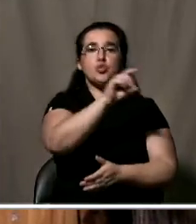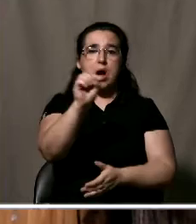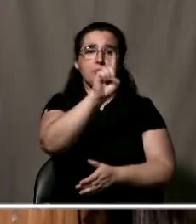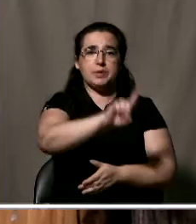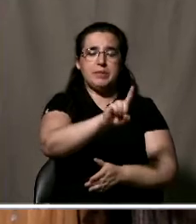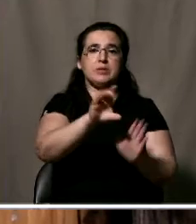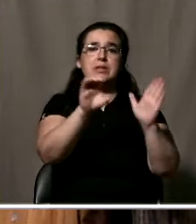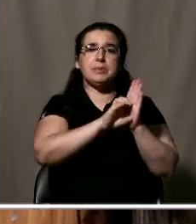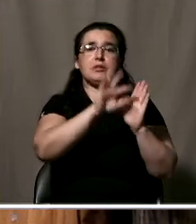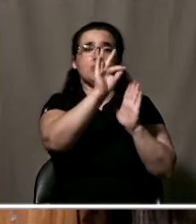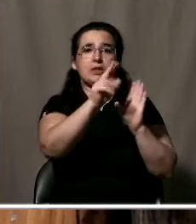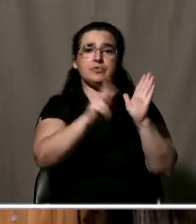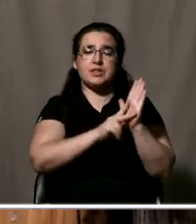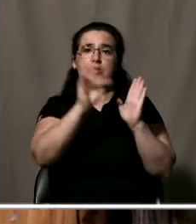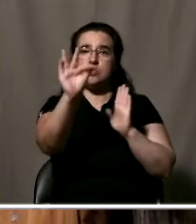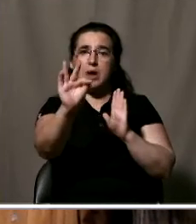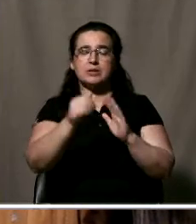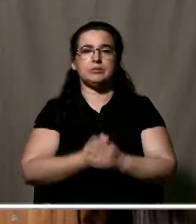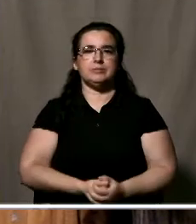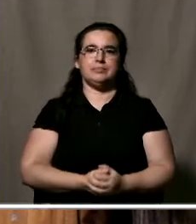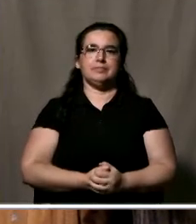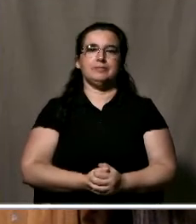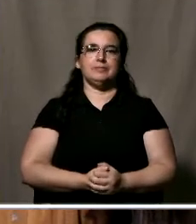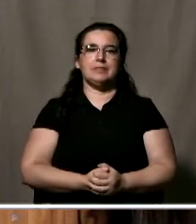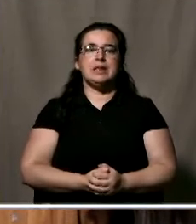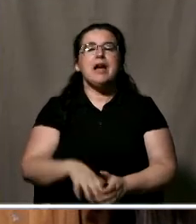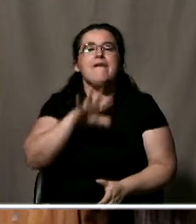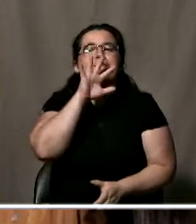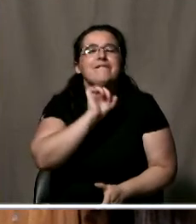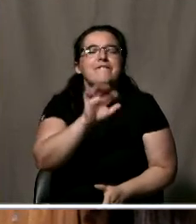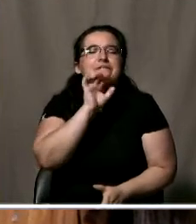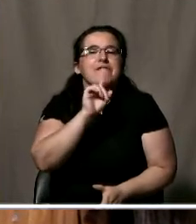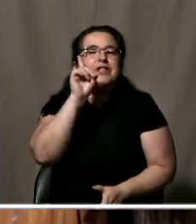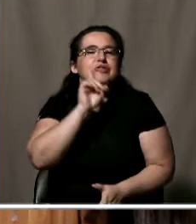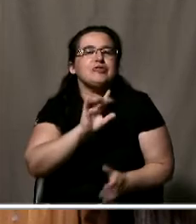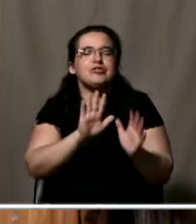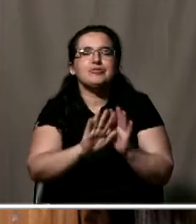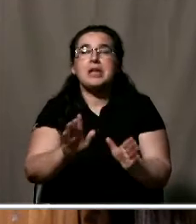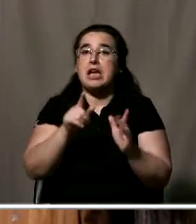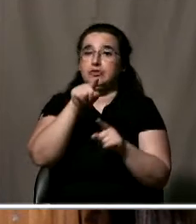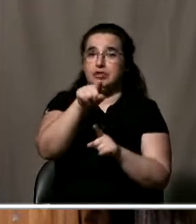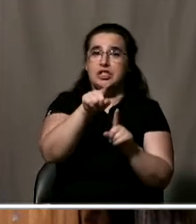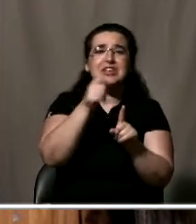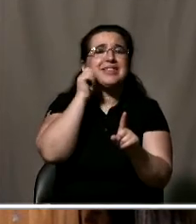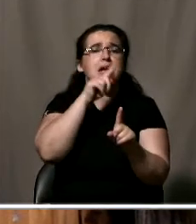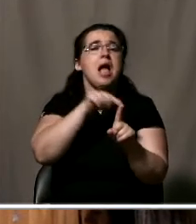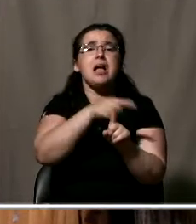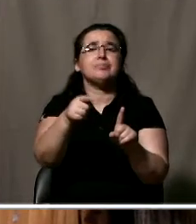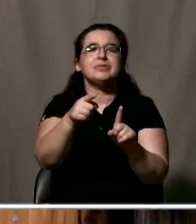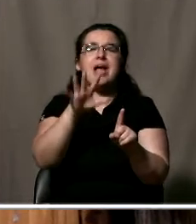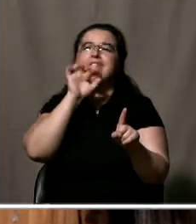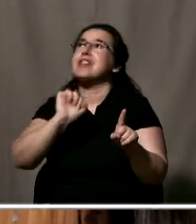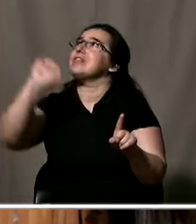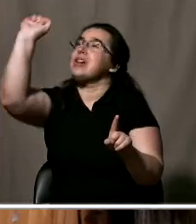versículo 4. You are of God, little children. Filhinhos, vós sois de Deus. And have overcome them. E já